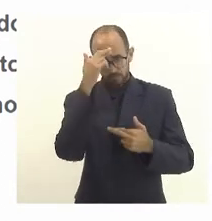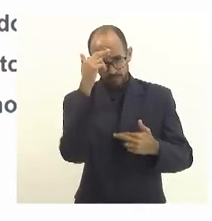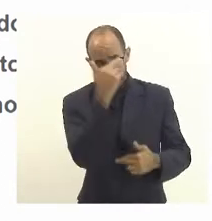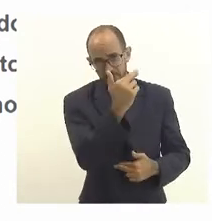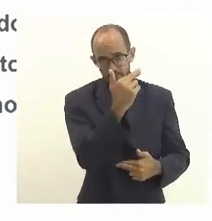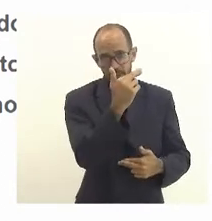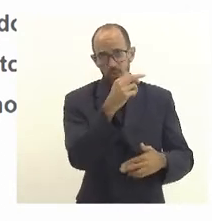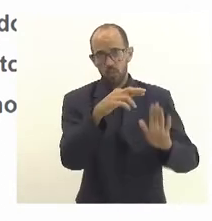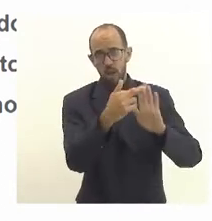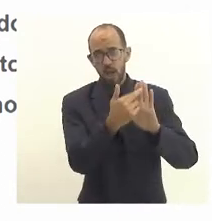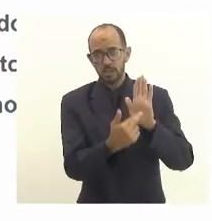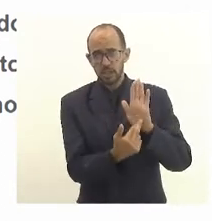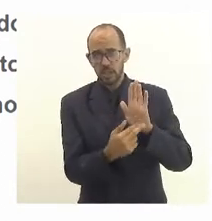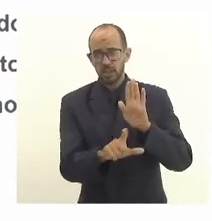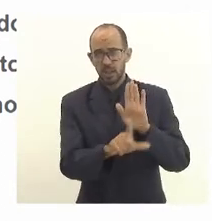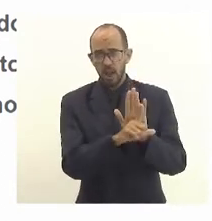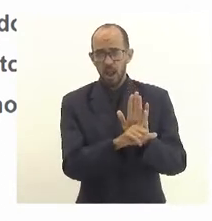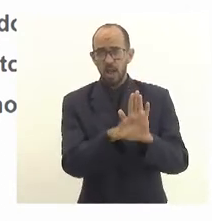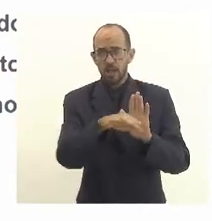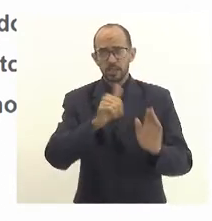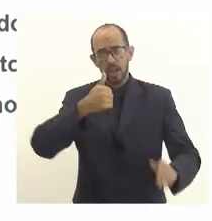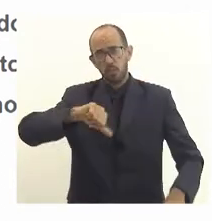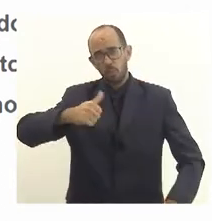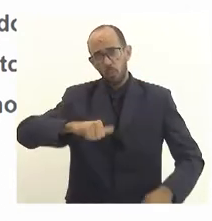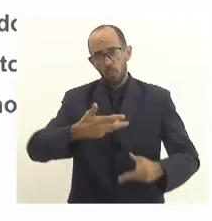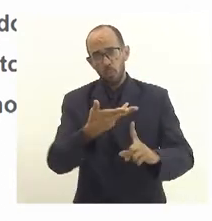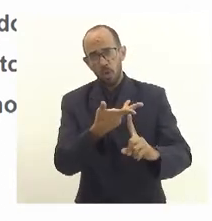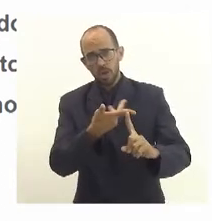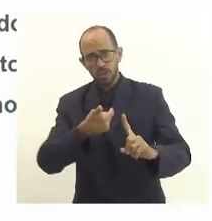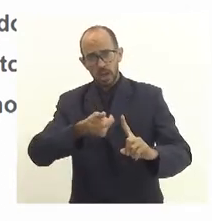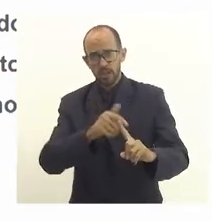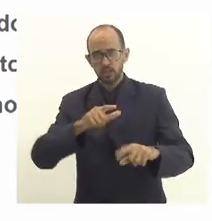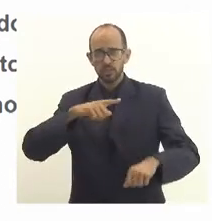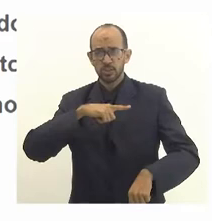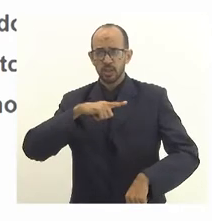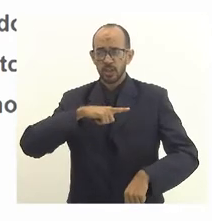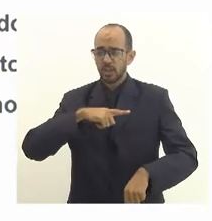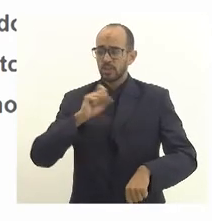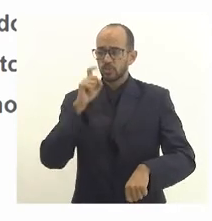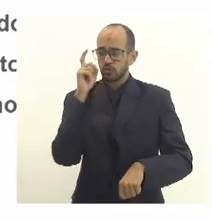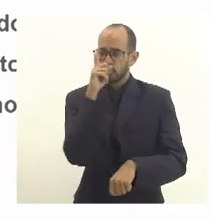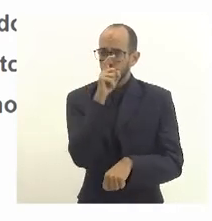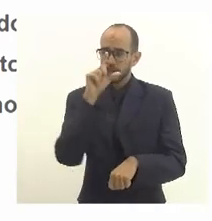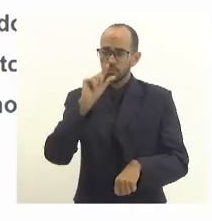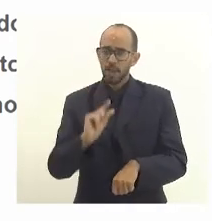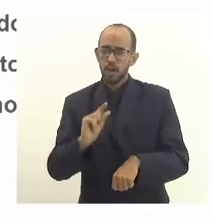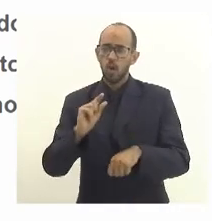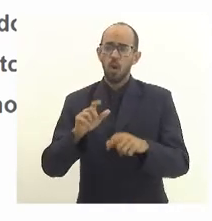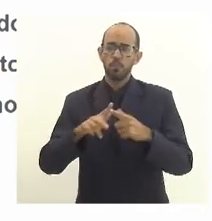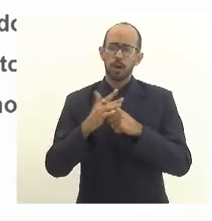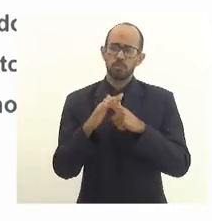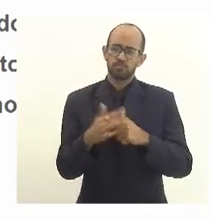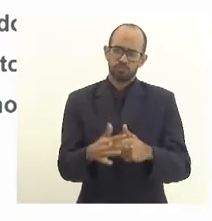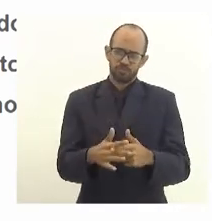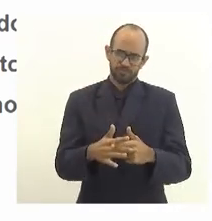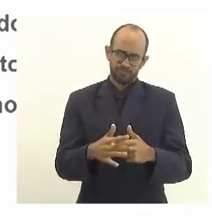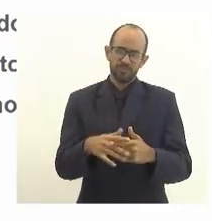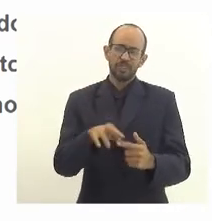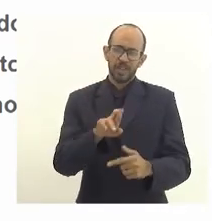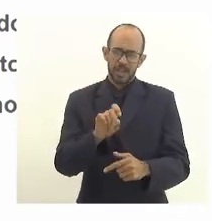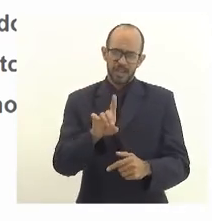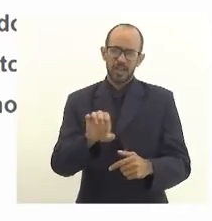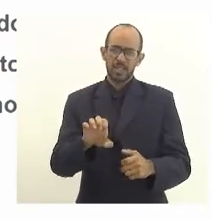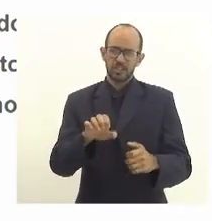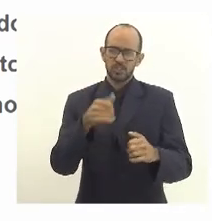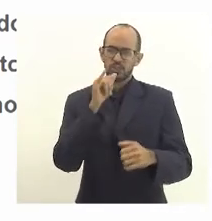e a própria qualidade, né, porque você vai ter menos problemas e dificuldades para fazer a manutenção da rede elétrica, porque você tem uma rede que